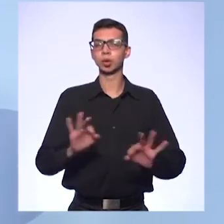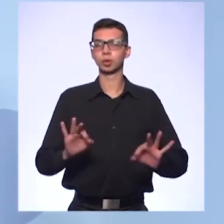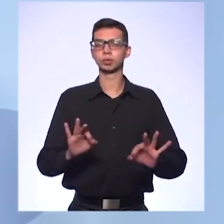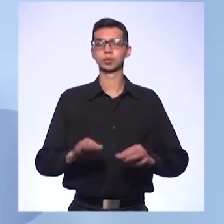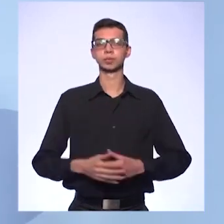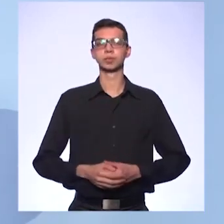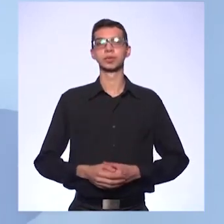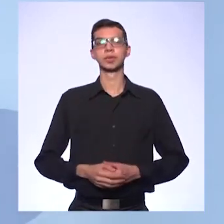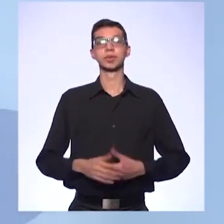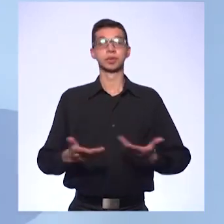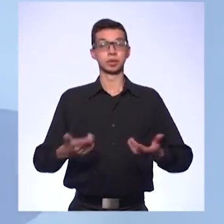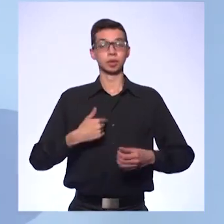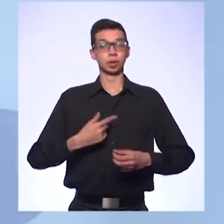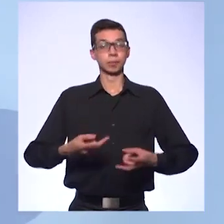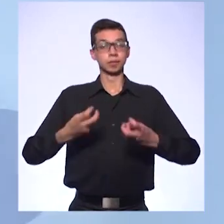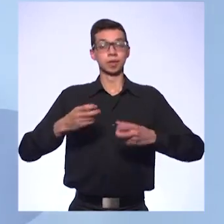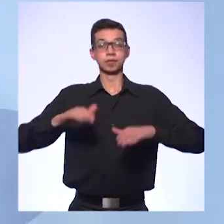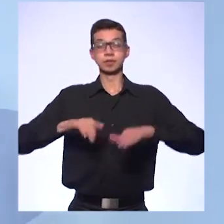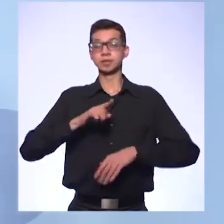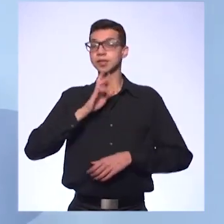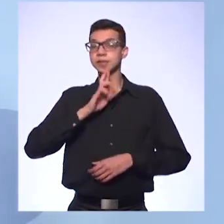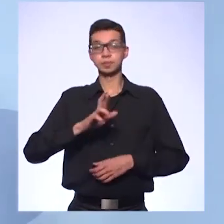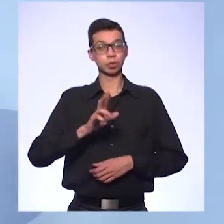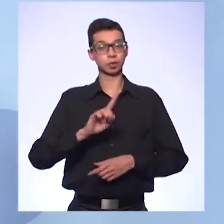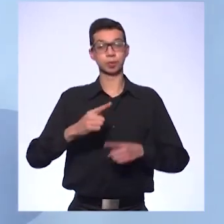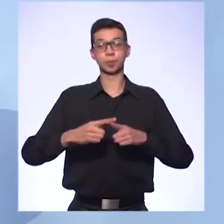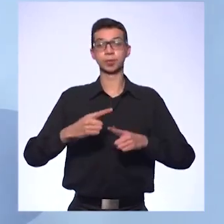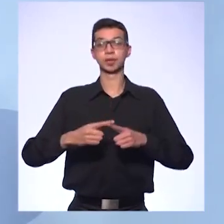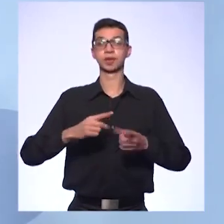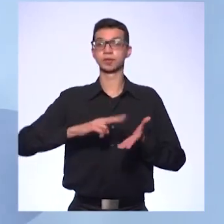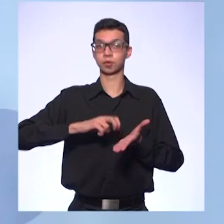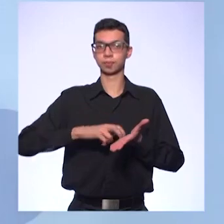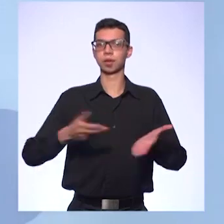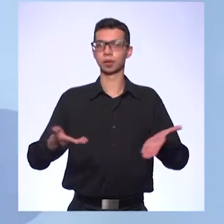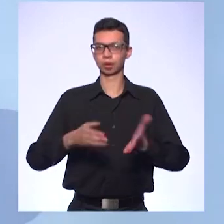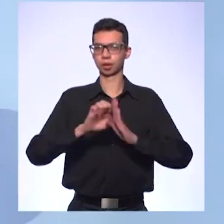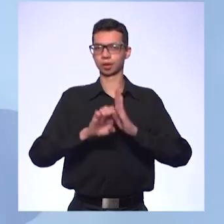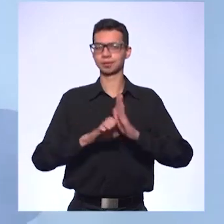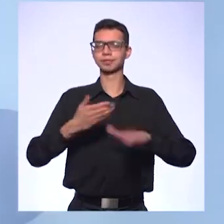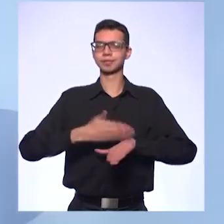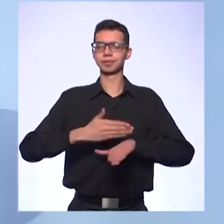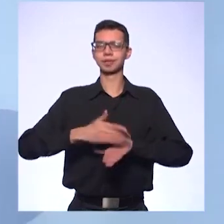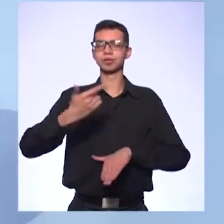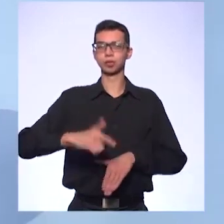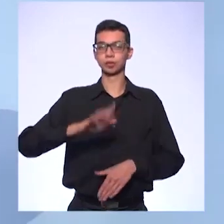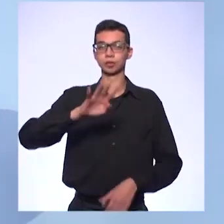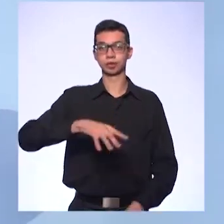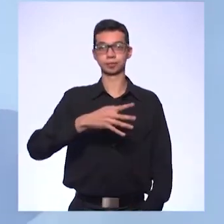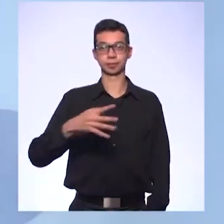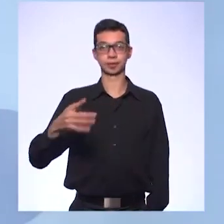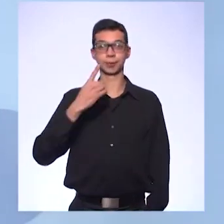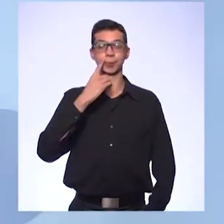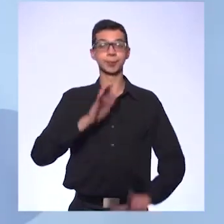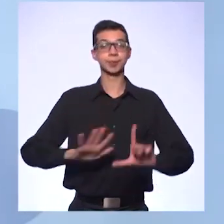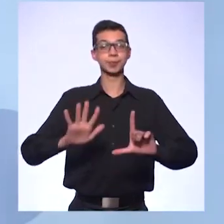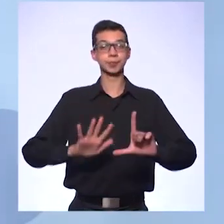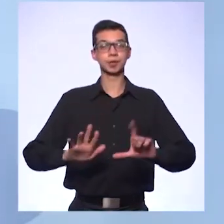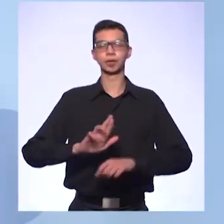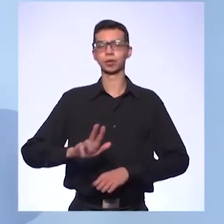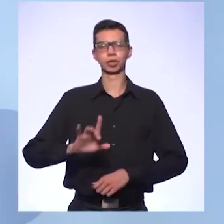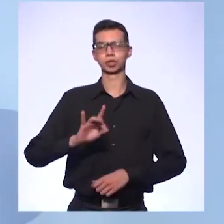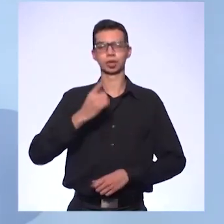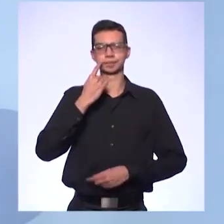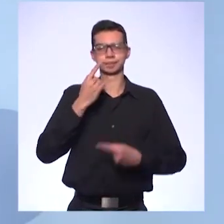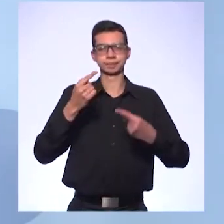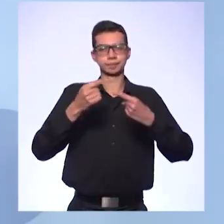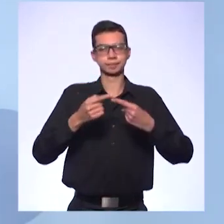vezes vocês não respondem em inglês porque falta vocabulário. Então vamos fazer um exercício agora de vocabulário. Vou colocar mais uma tabela na tela, mas essa tabela não é só relacionar.